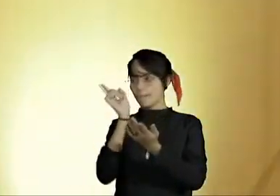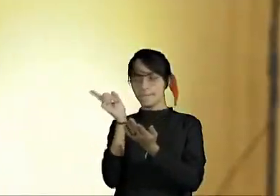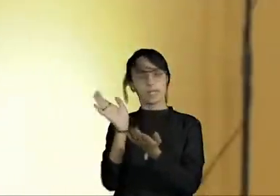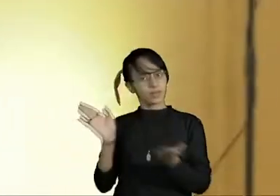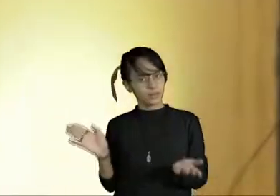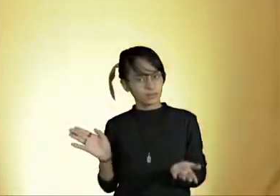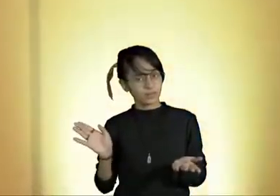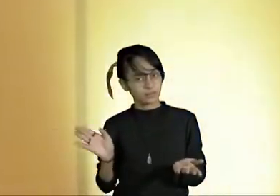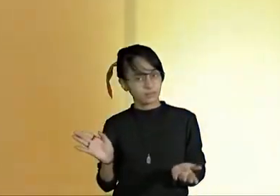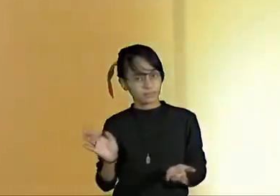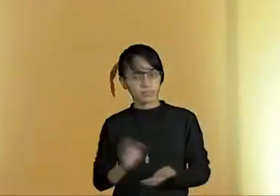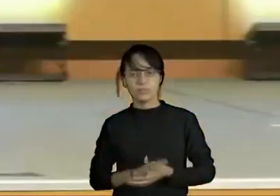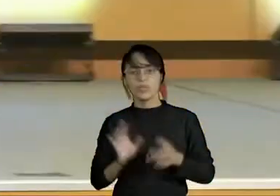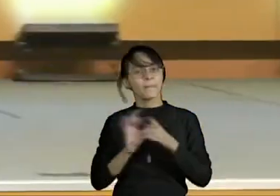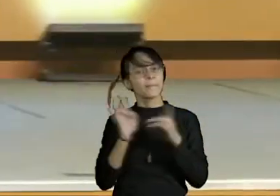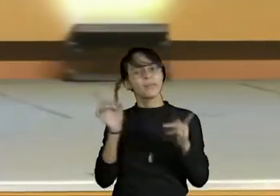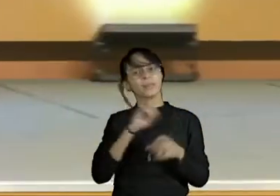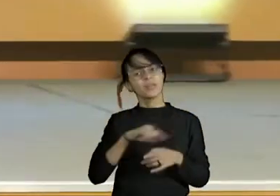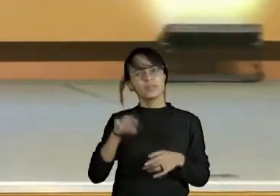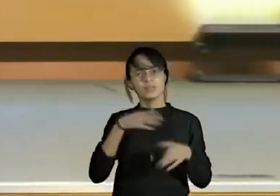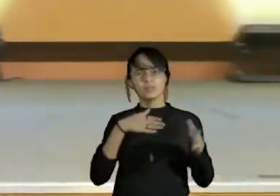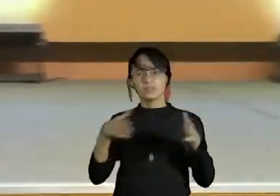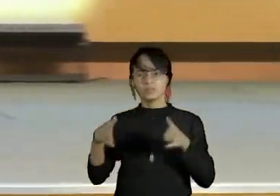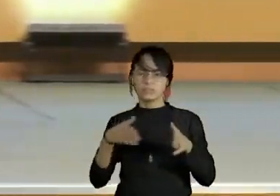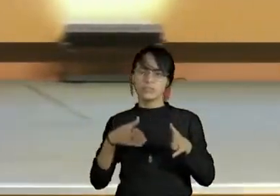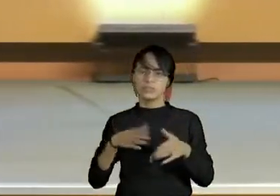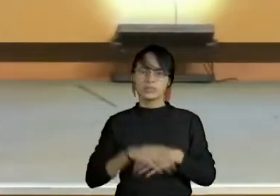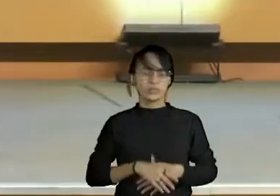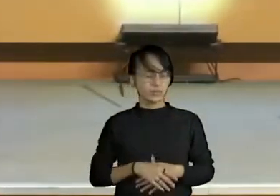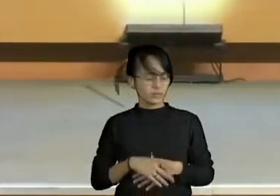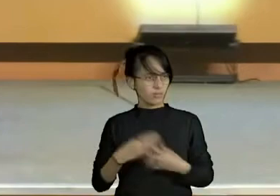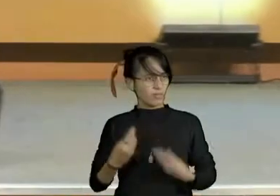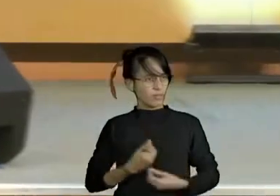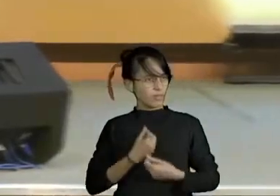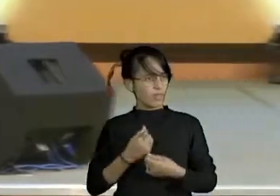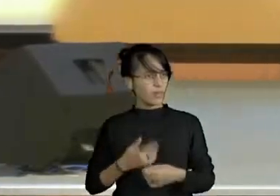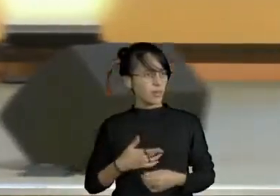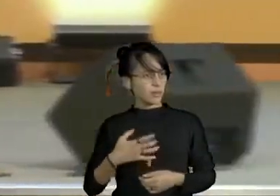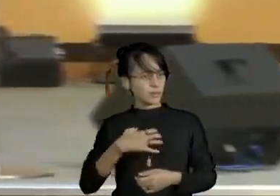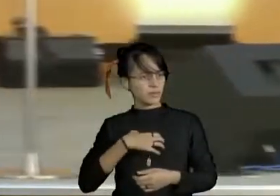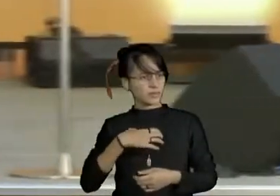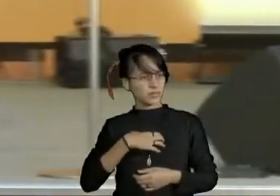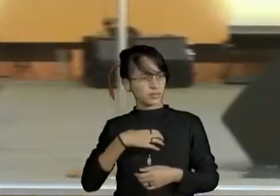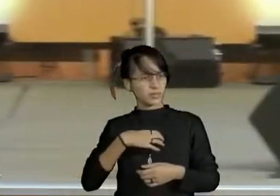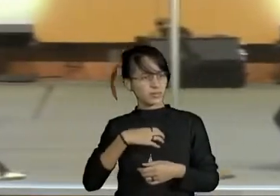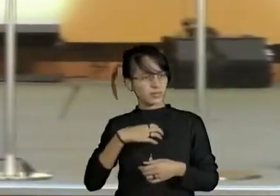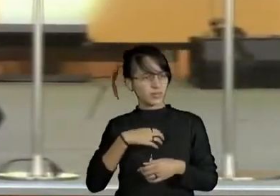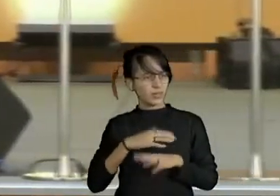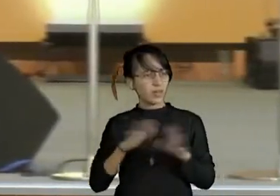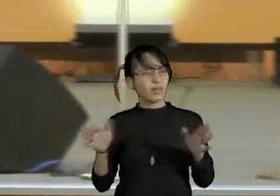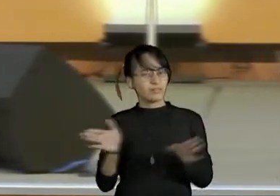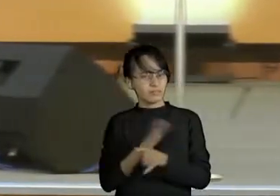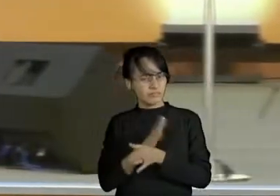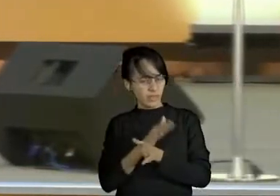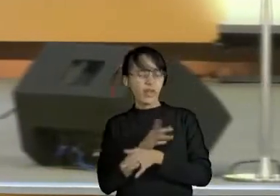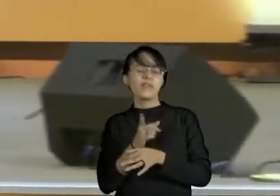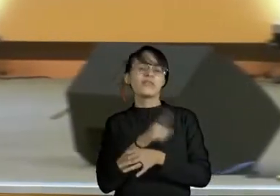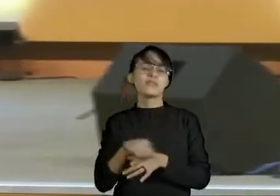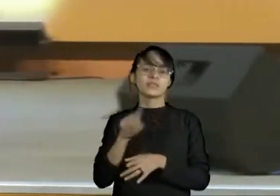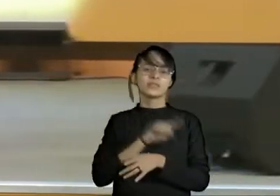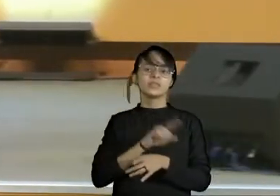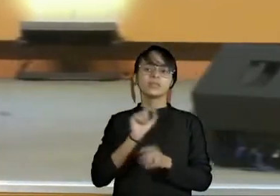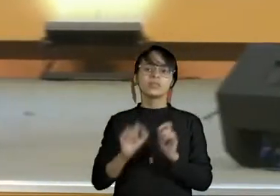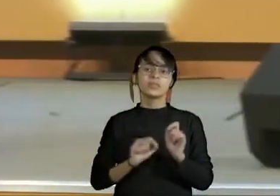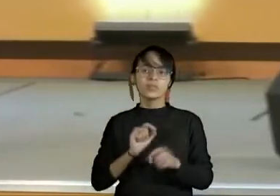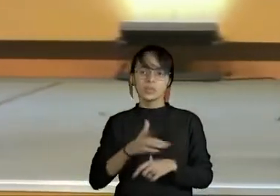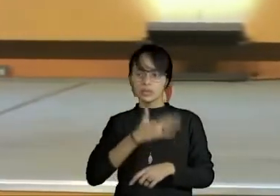isso. Não permita com que no momento de vulnerabilidade, porque pessoas sentimentais são assim, no momento de vulnerabilidade vocês deixam a gente